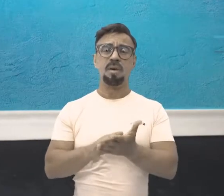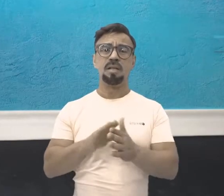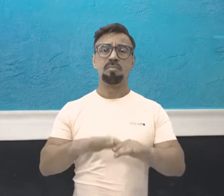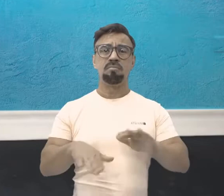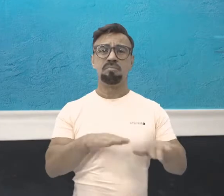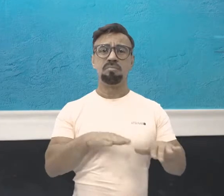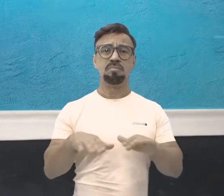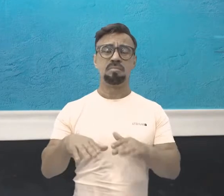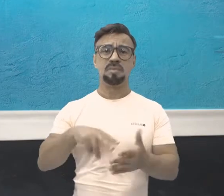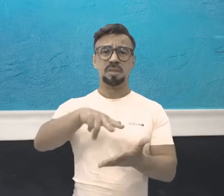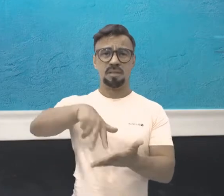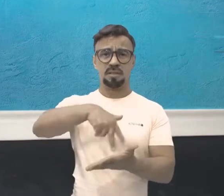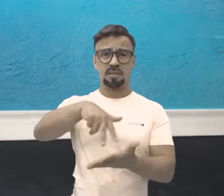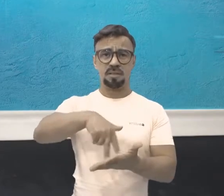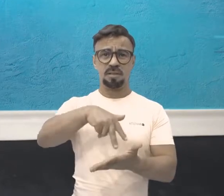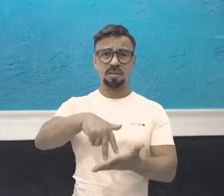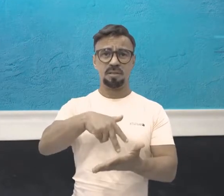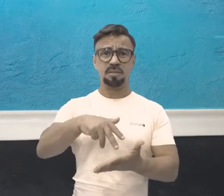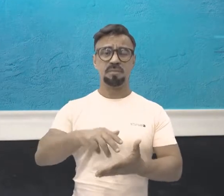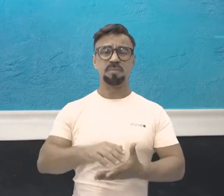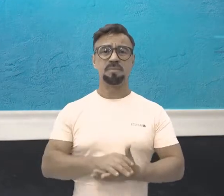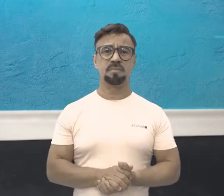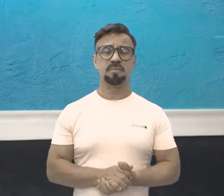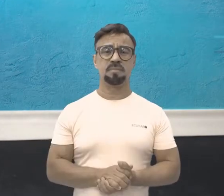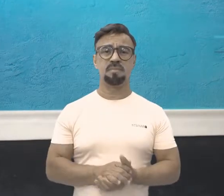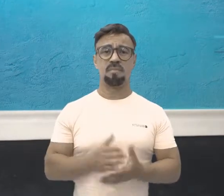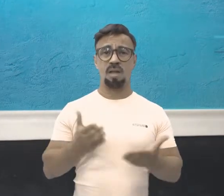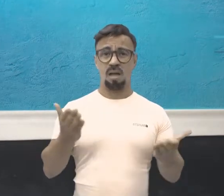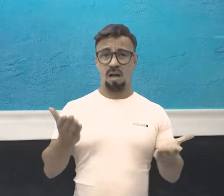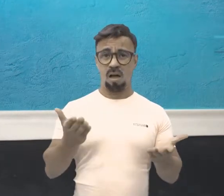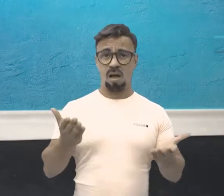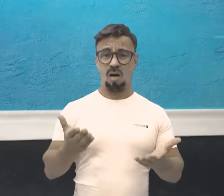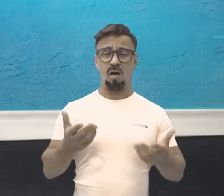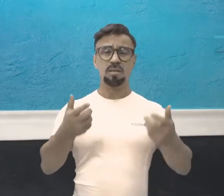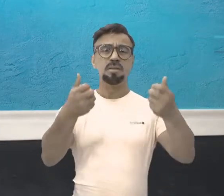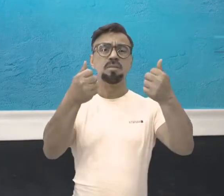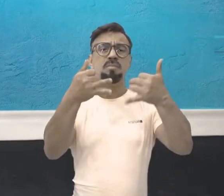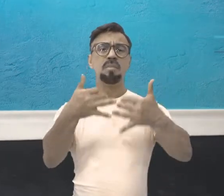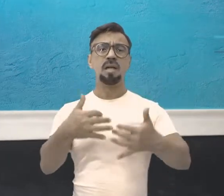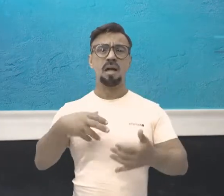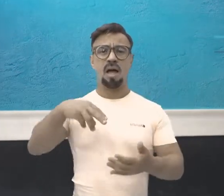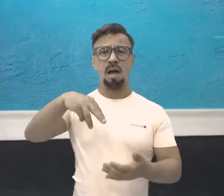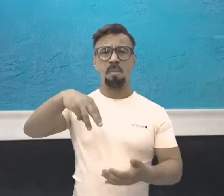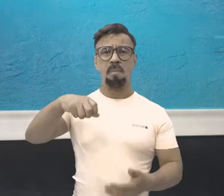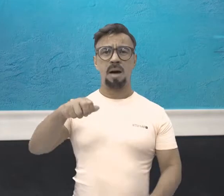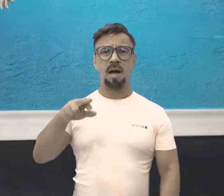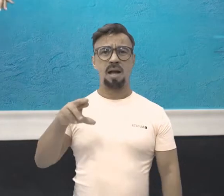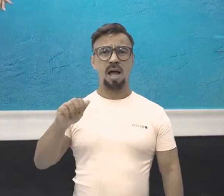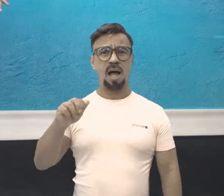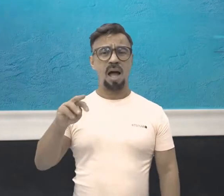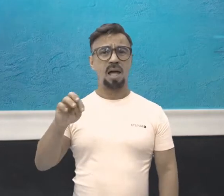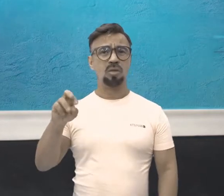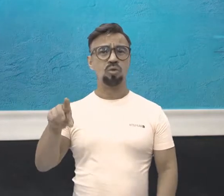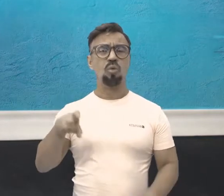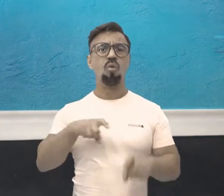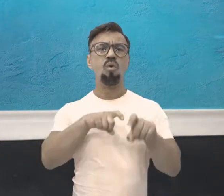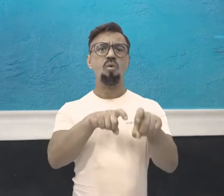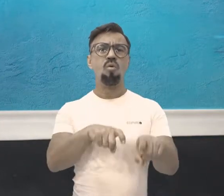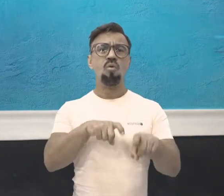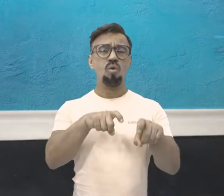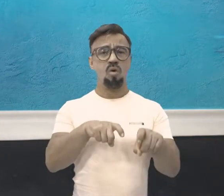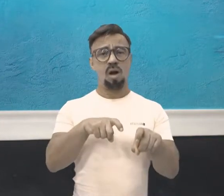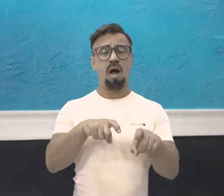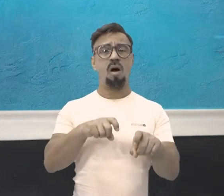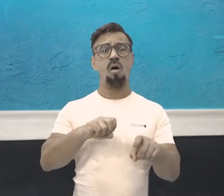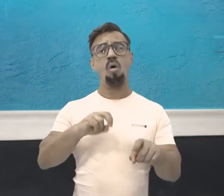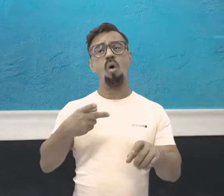puxando a banda, dançando. Agora vamos falar do maracatu rural,